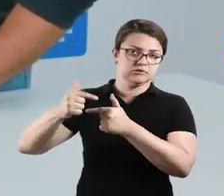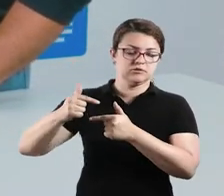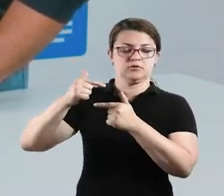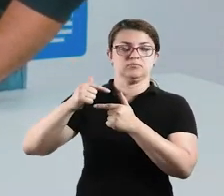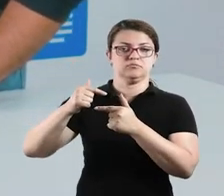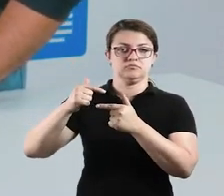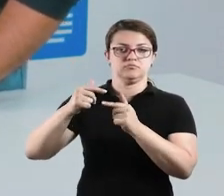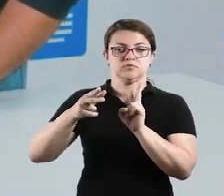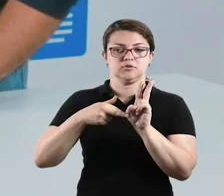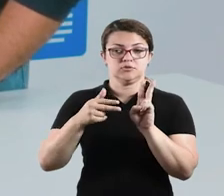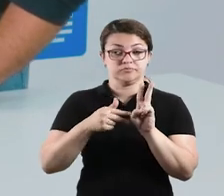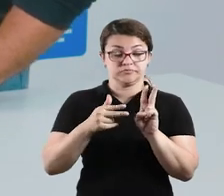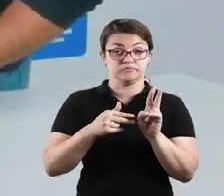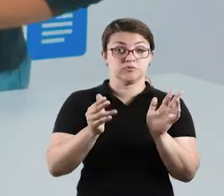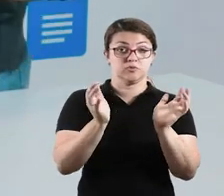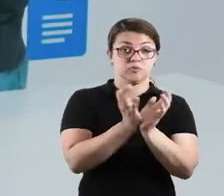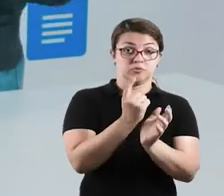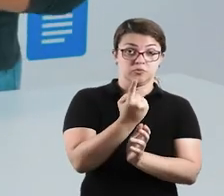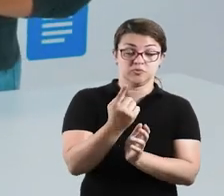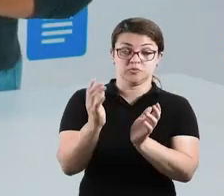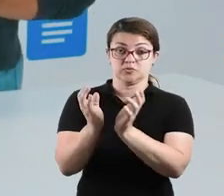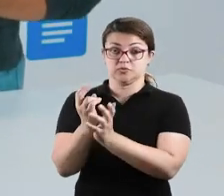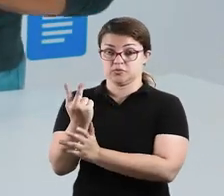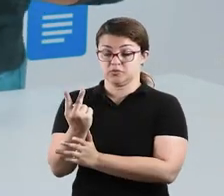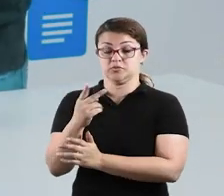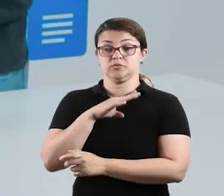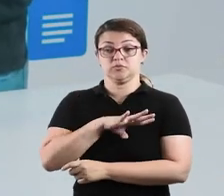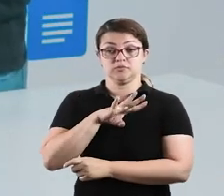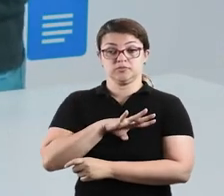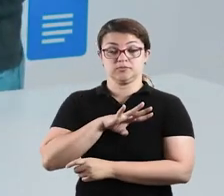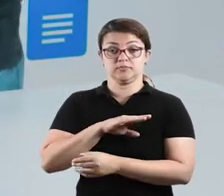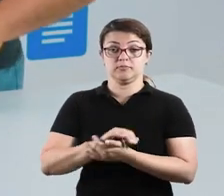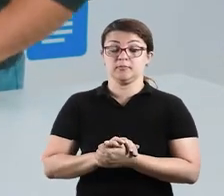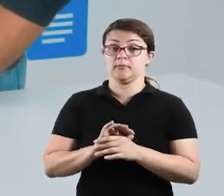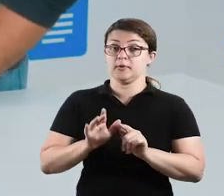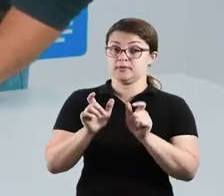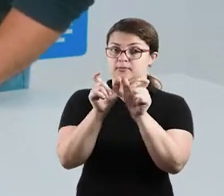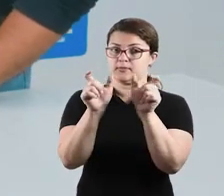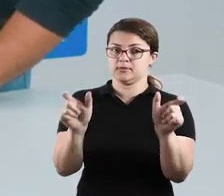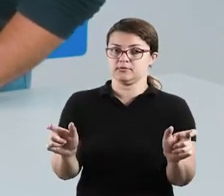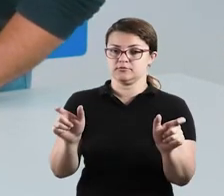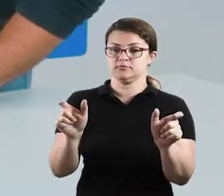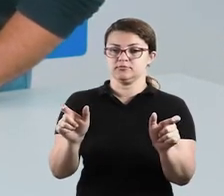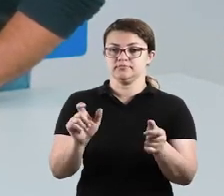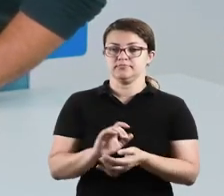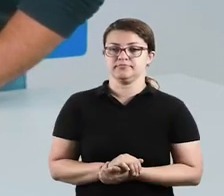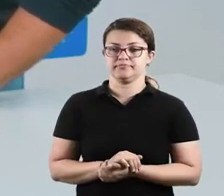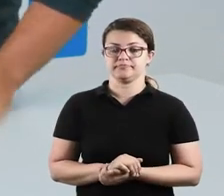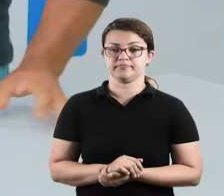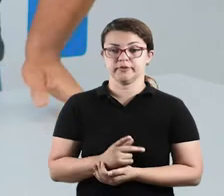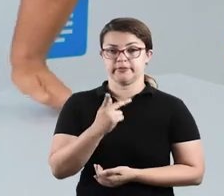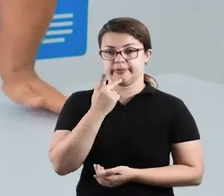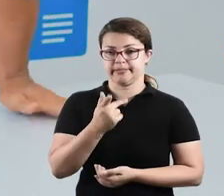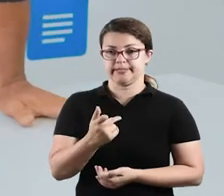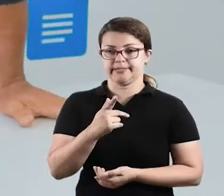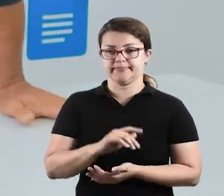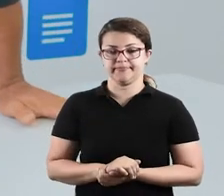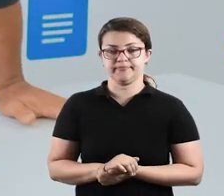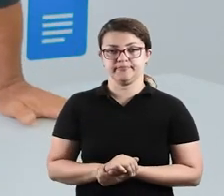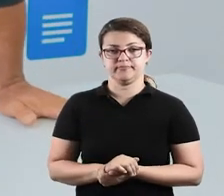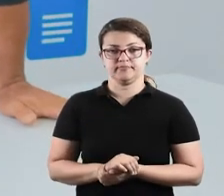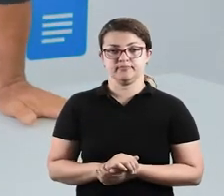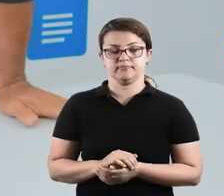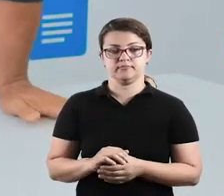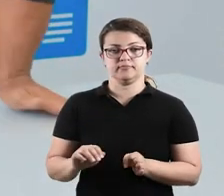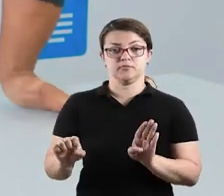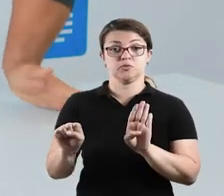Para o termo 1 e 2, ainda em língua portuguesa, porém em gramática. Vamos falar sobre